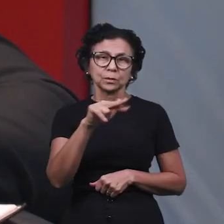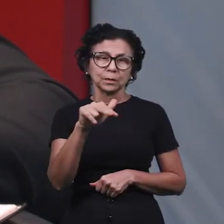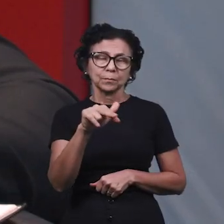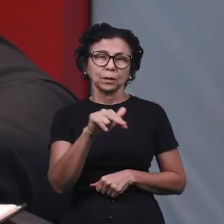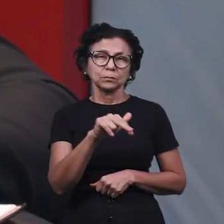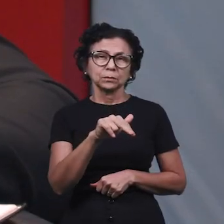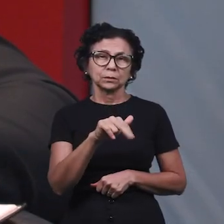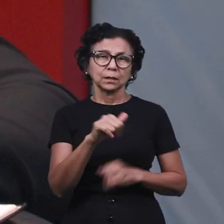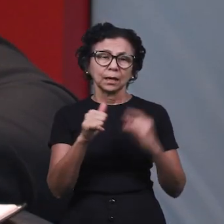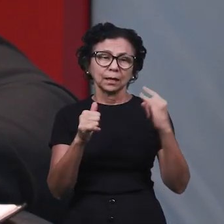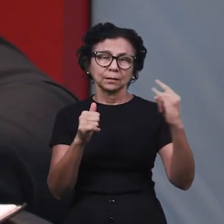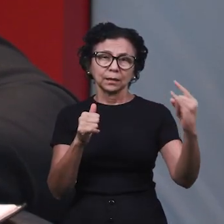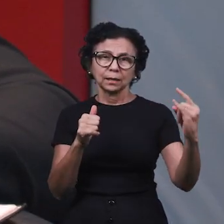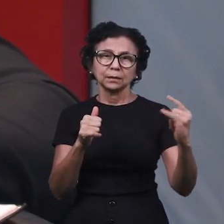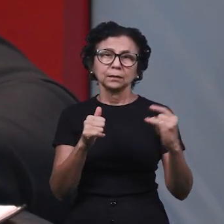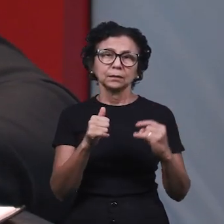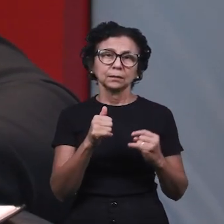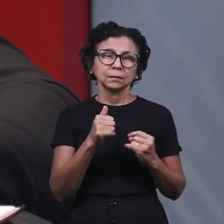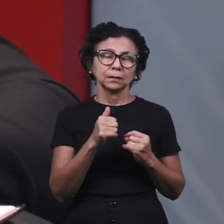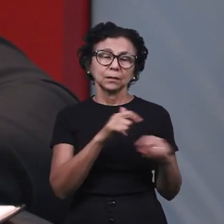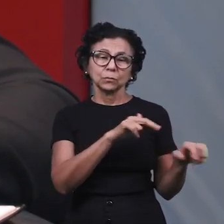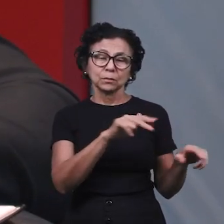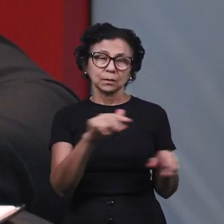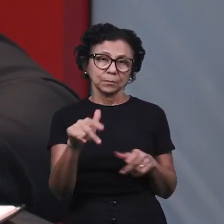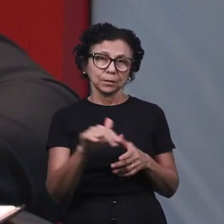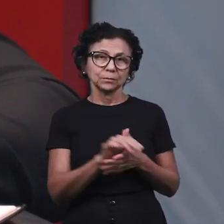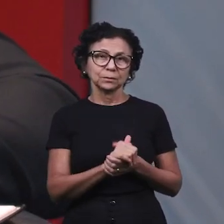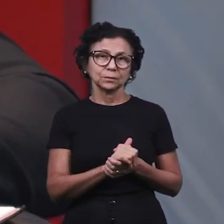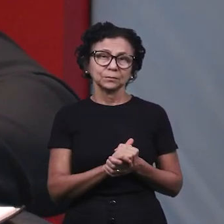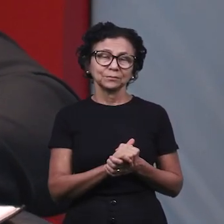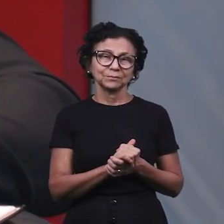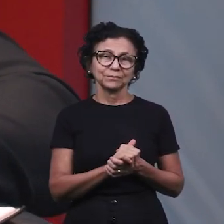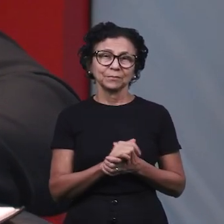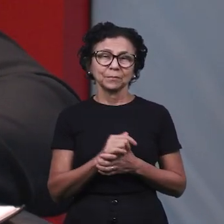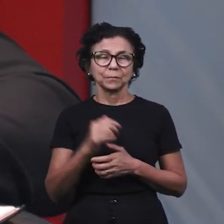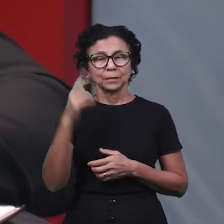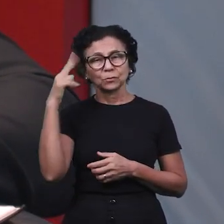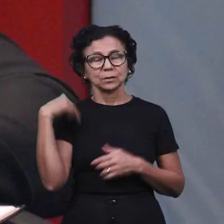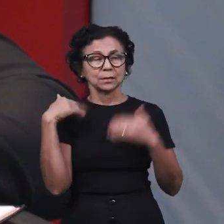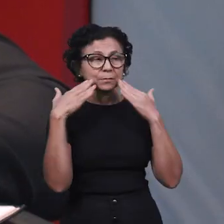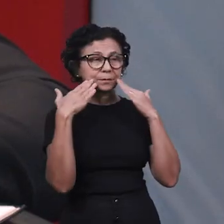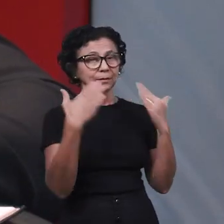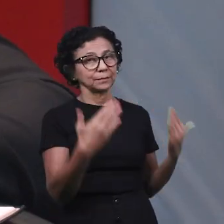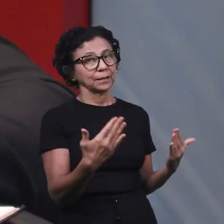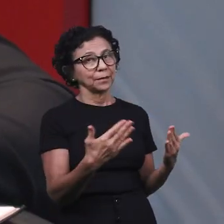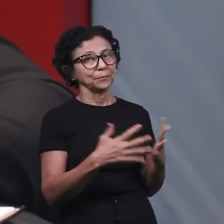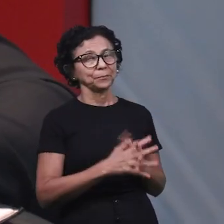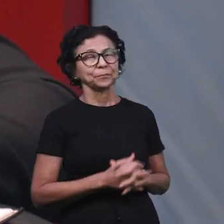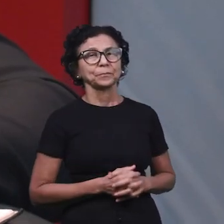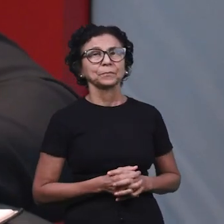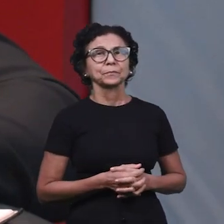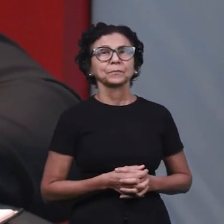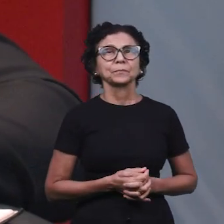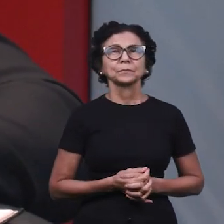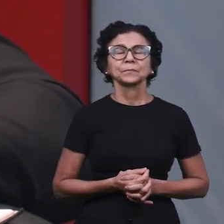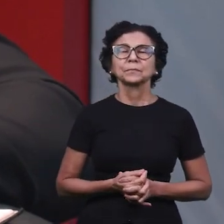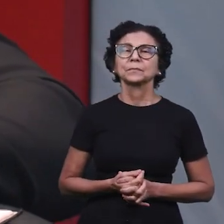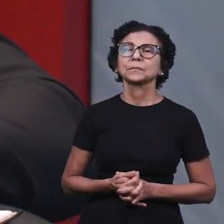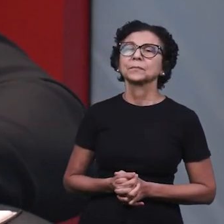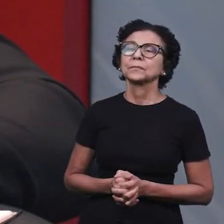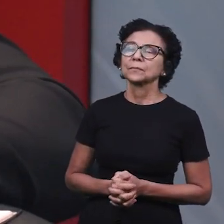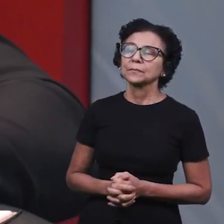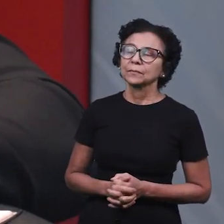do opositor é lançar culpa diante dos nossos olhos. E o de Jesus é retirar a nossa culpa. Glória a Deus. E nos